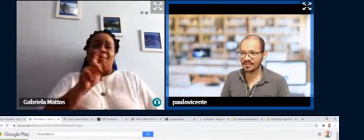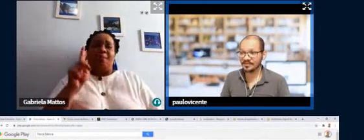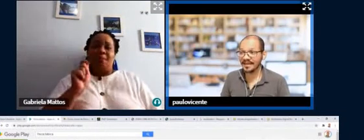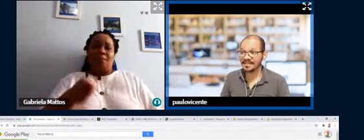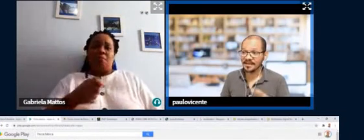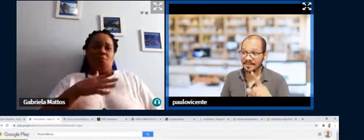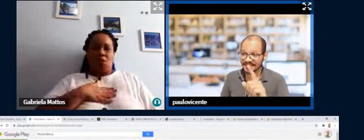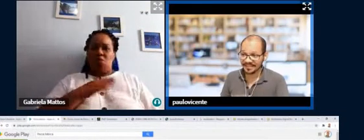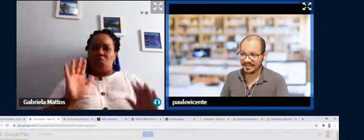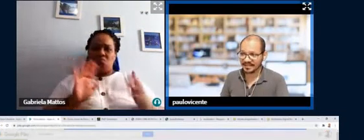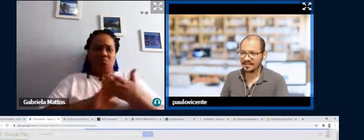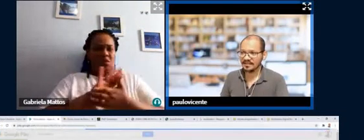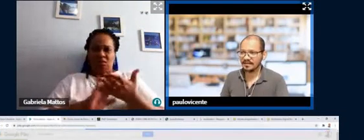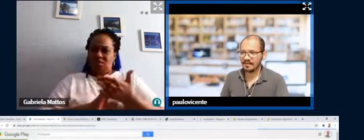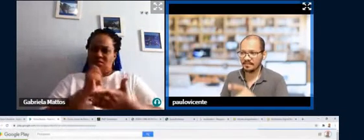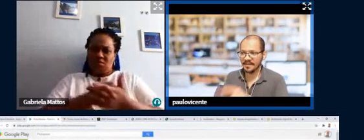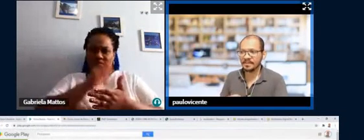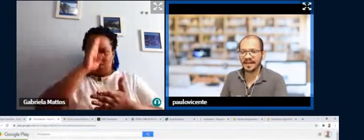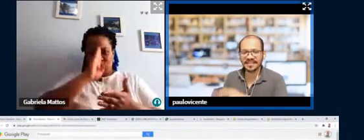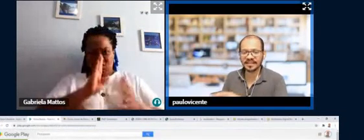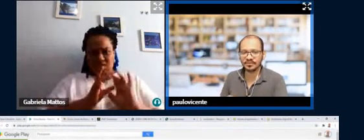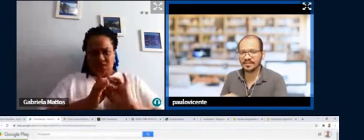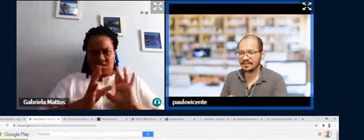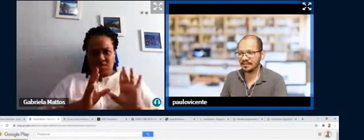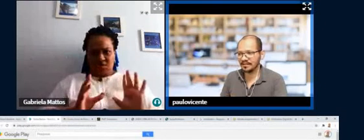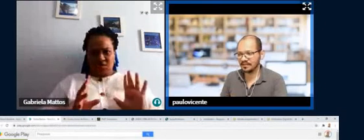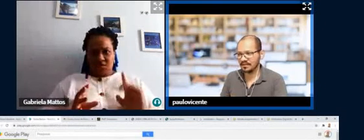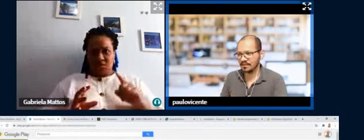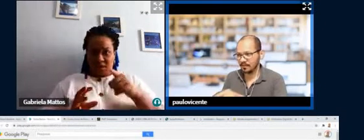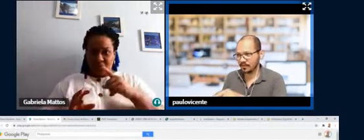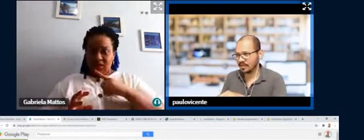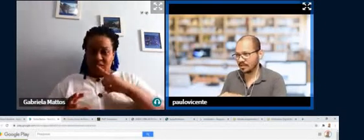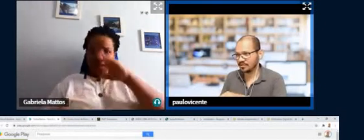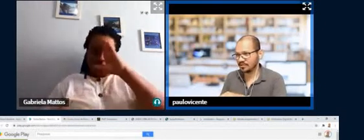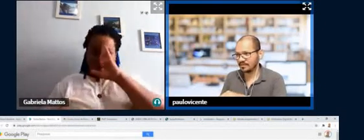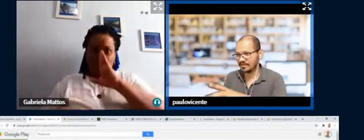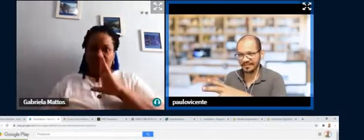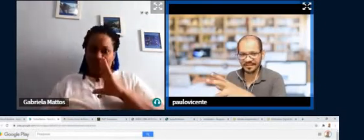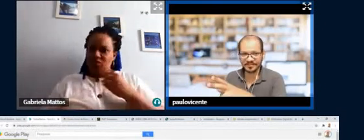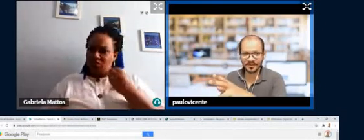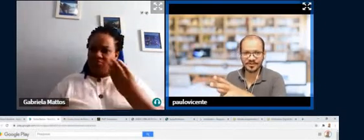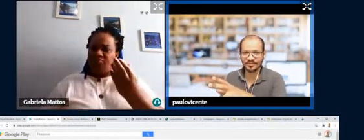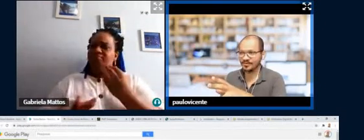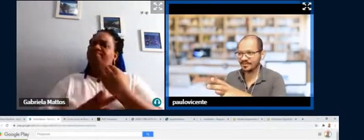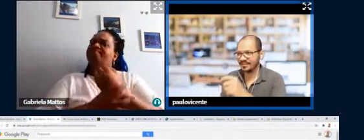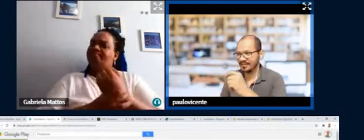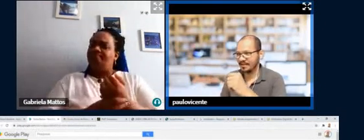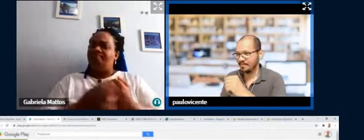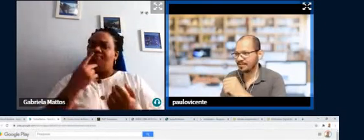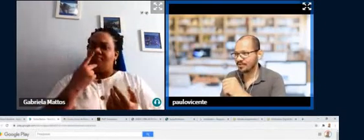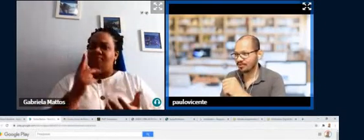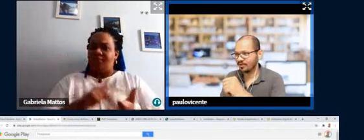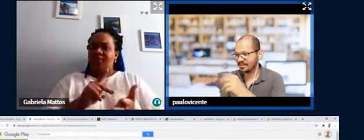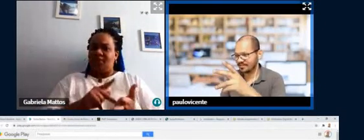para pagar. Aí o pessoal acaba gostando mais. Mas esse aqui, mesmo a parte gratuita dele, eu posso garantir. E aí,